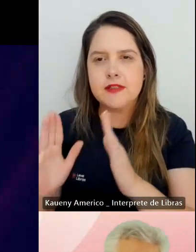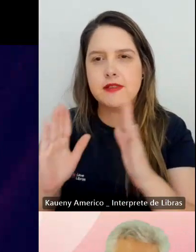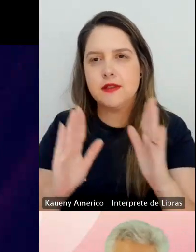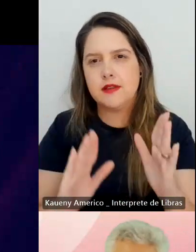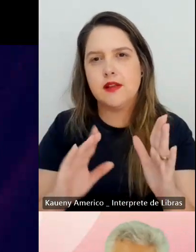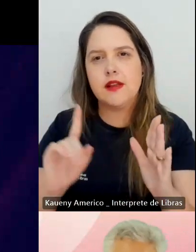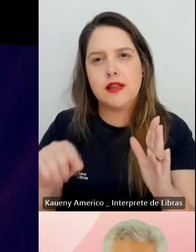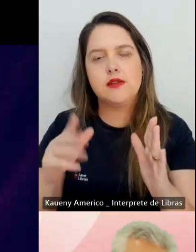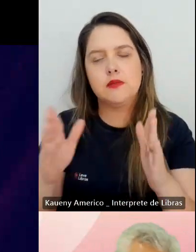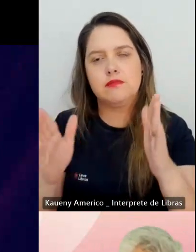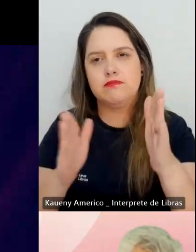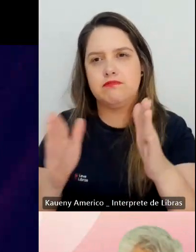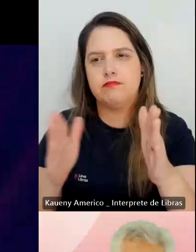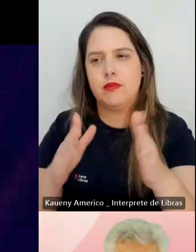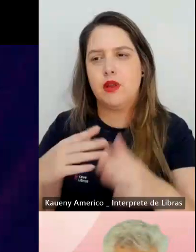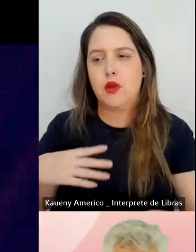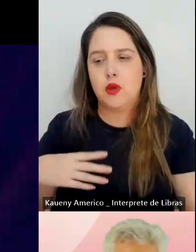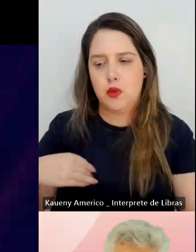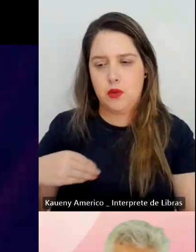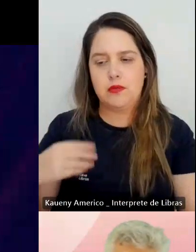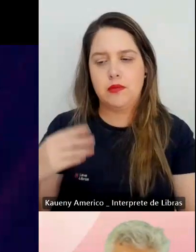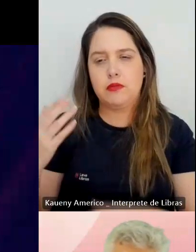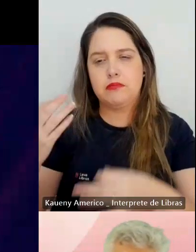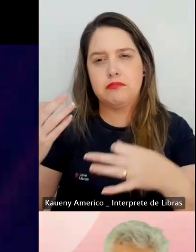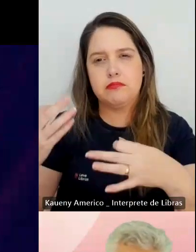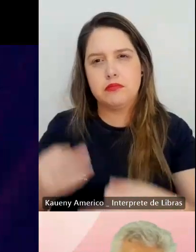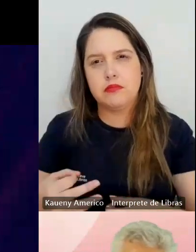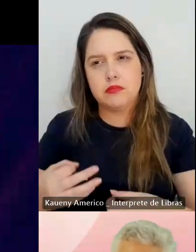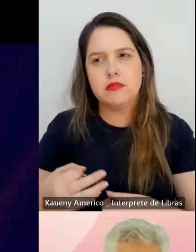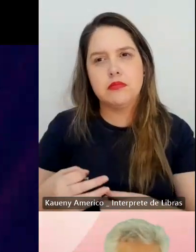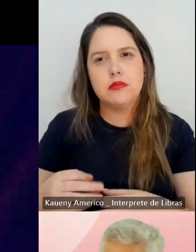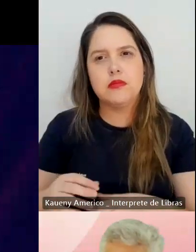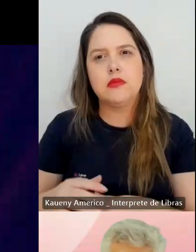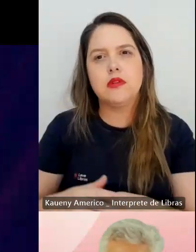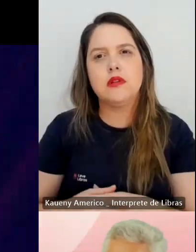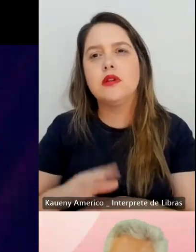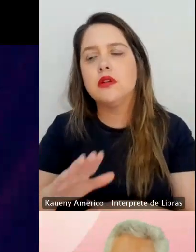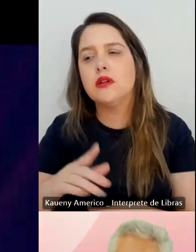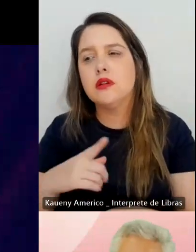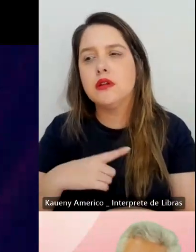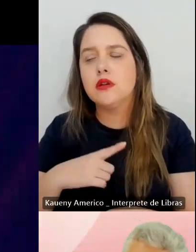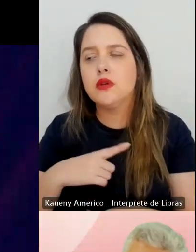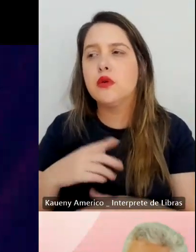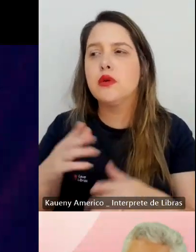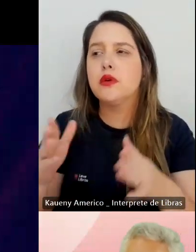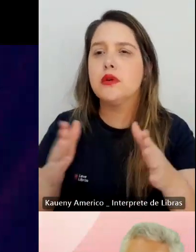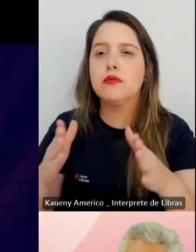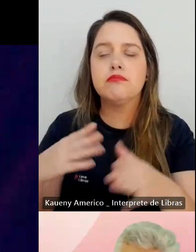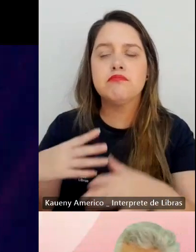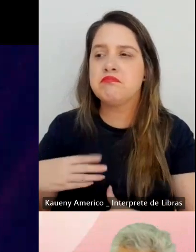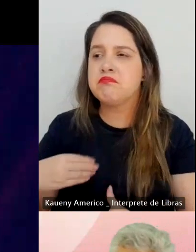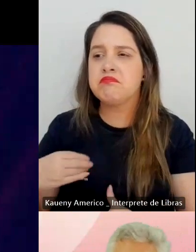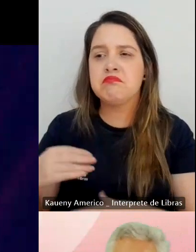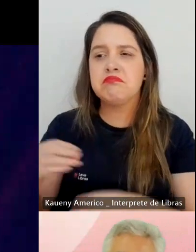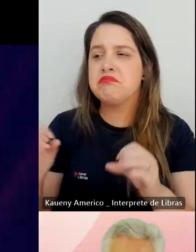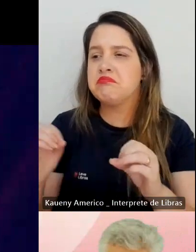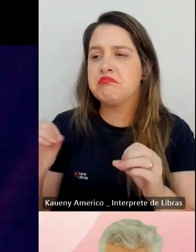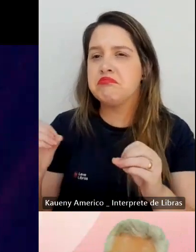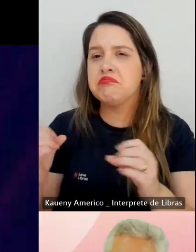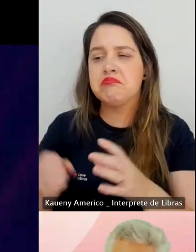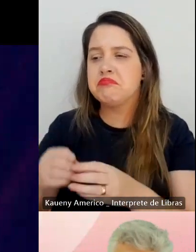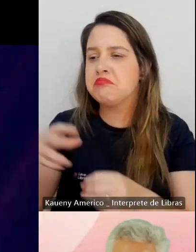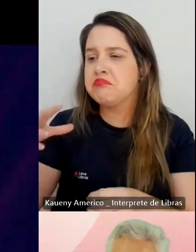da amamentação é o momento correto da mama estar assim. Agora, eu estou num período que eu não estou amamentando, não tem nada, começou a aparecer algo diferente,